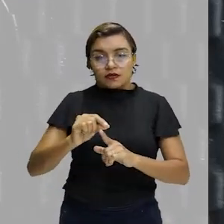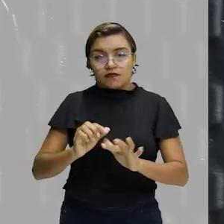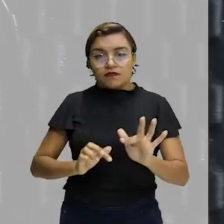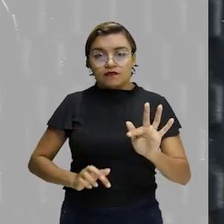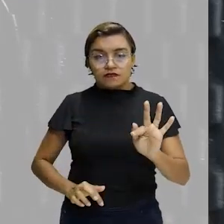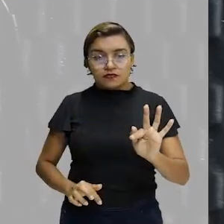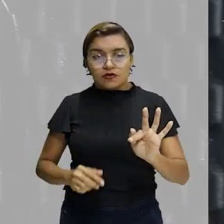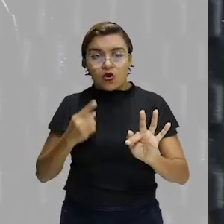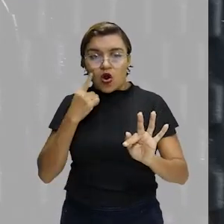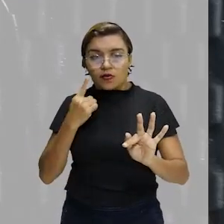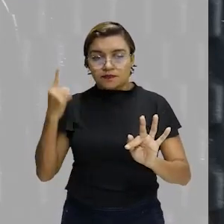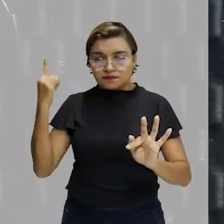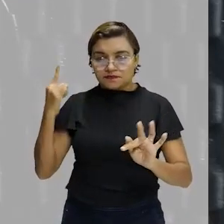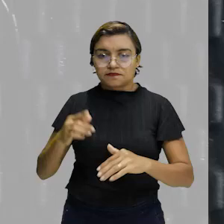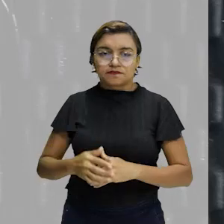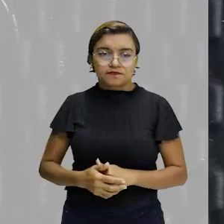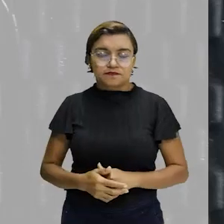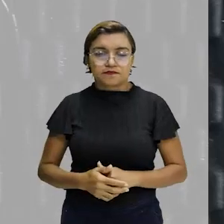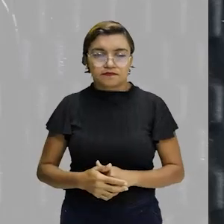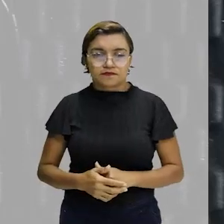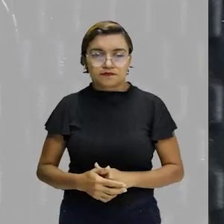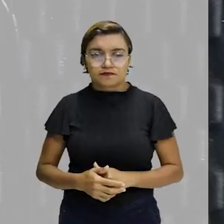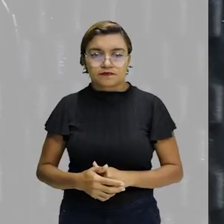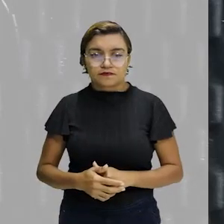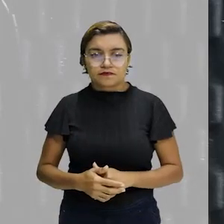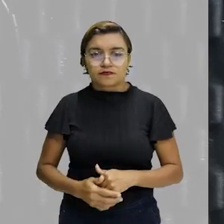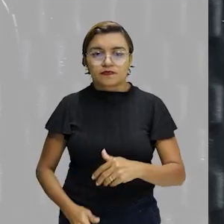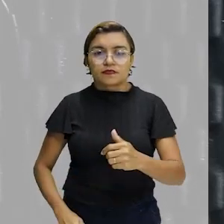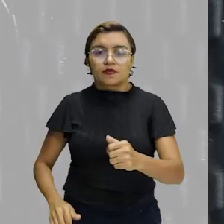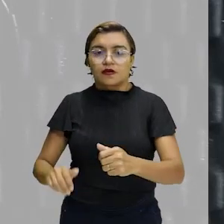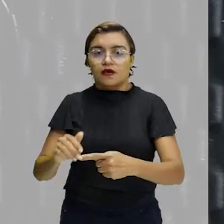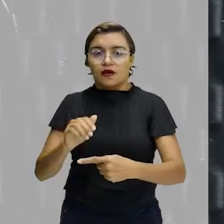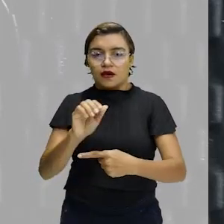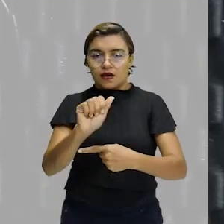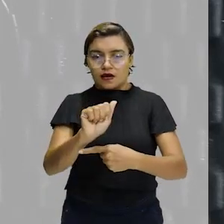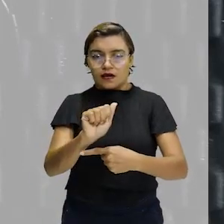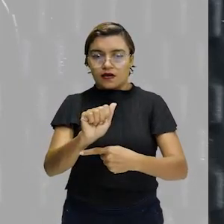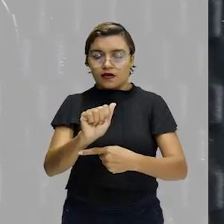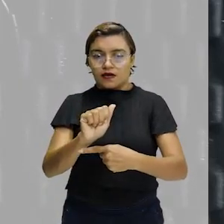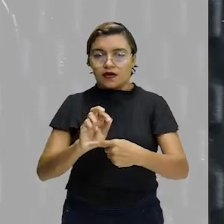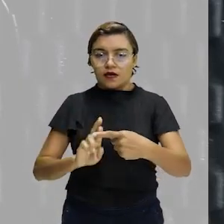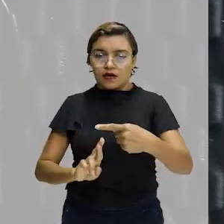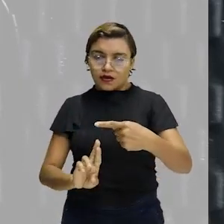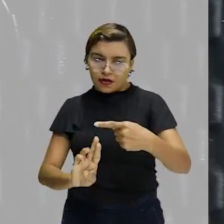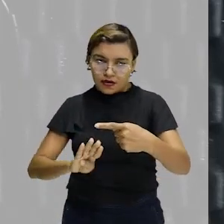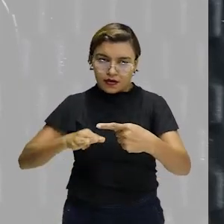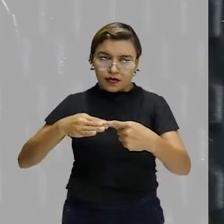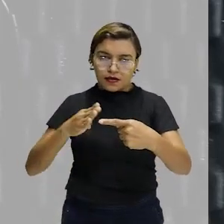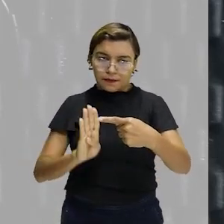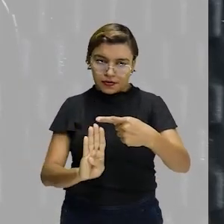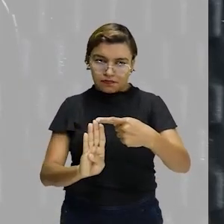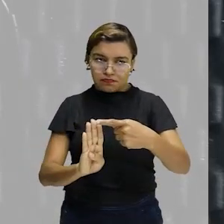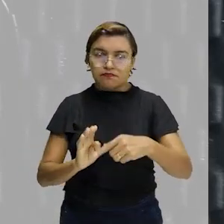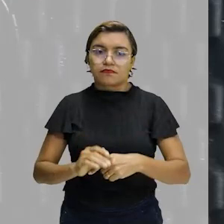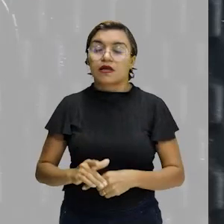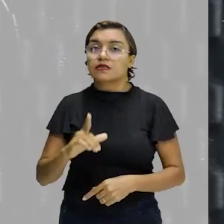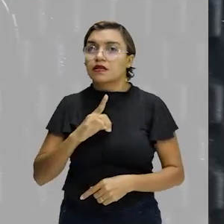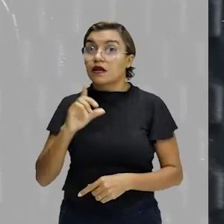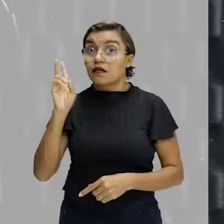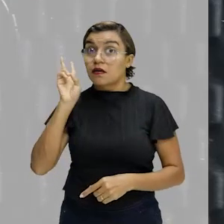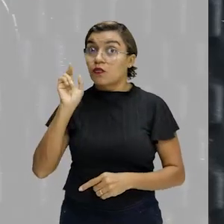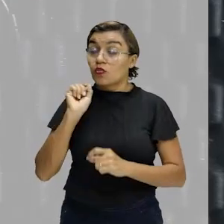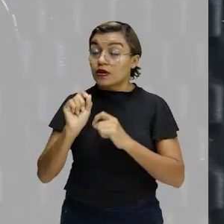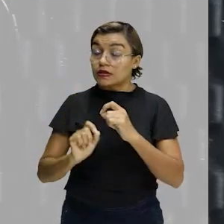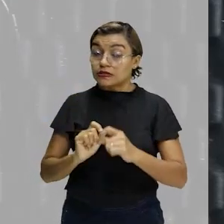o log de F vai ser o log de A sobre R elevado a B. Lembra que quando eu tenho